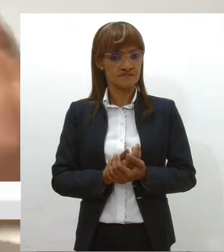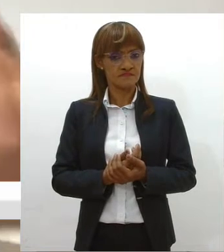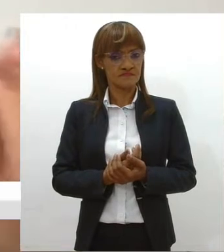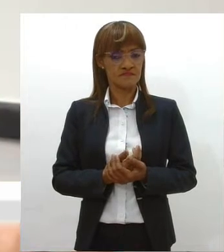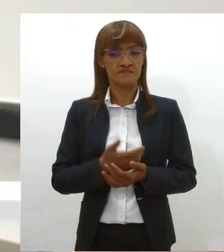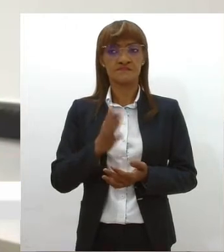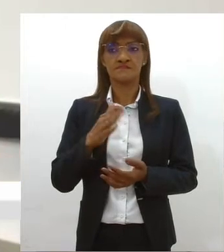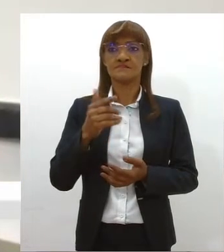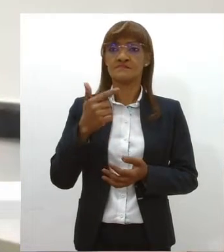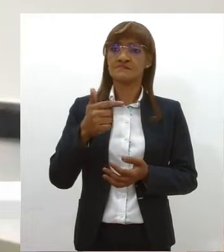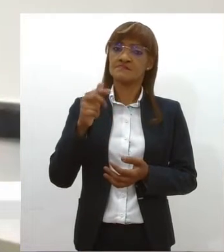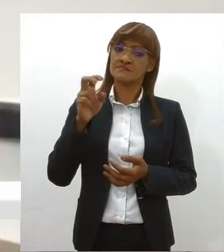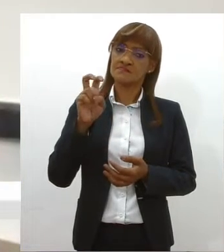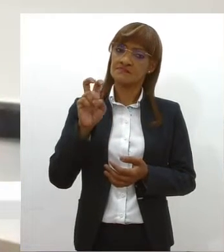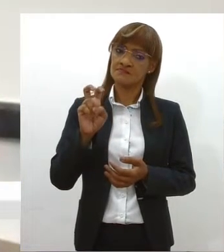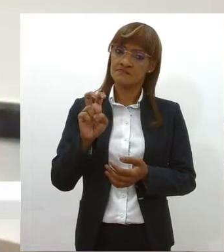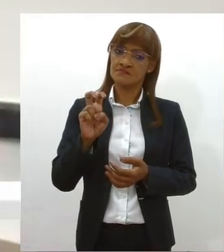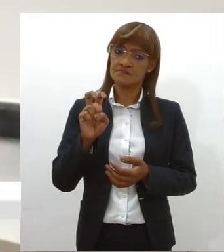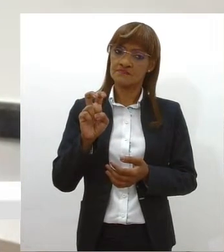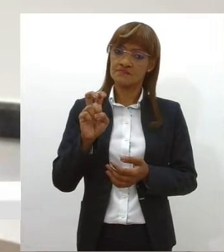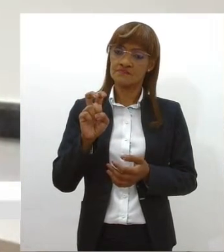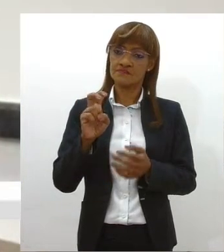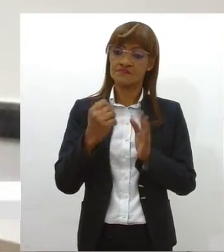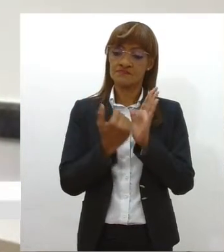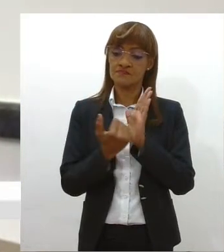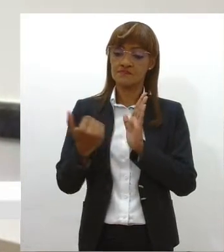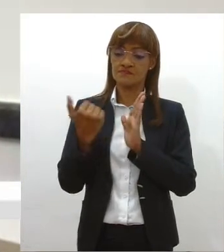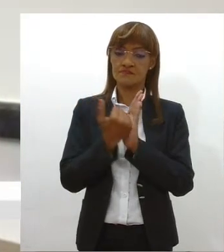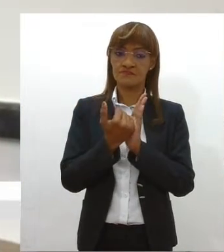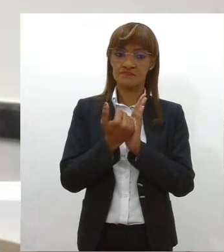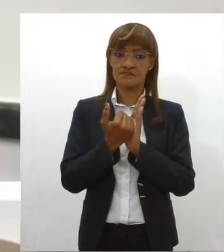sentiram aumento do volume e